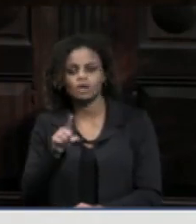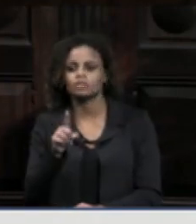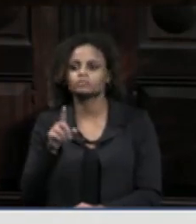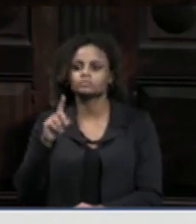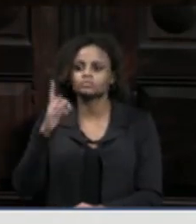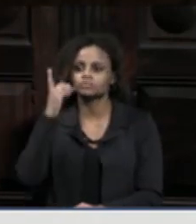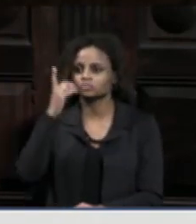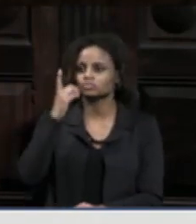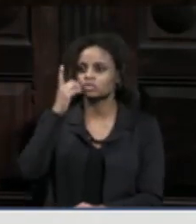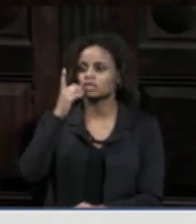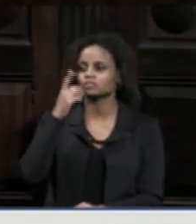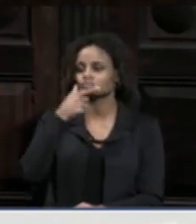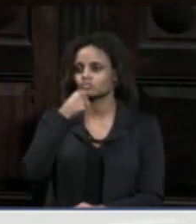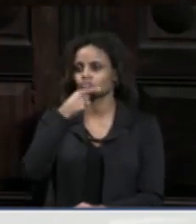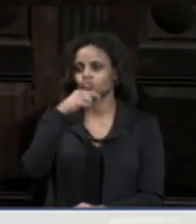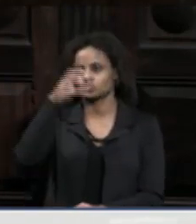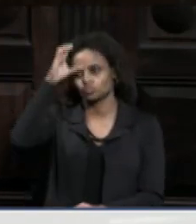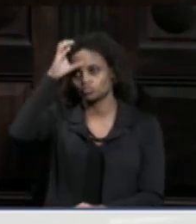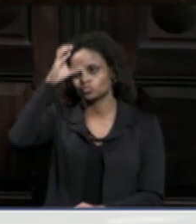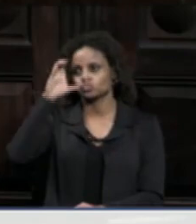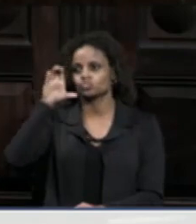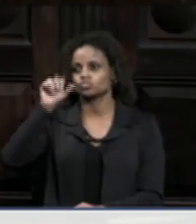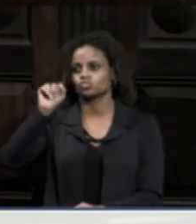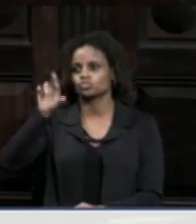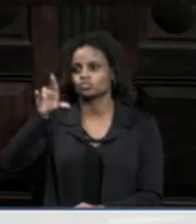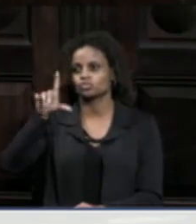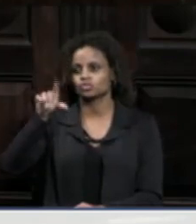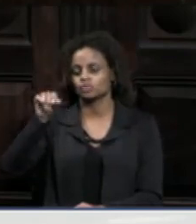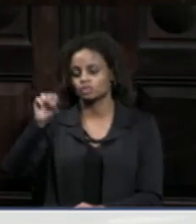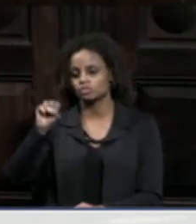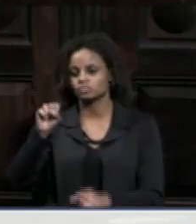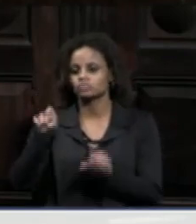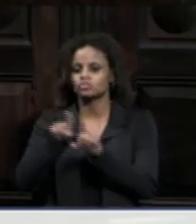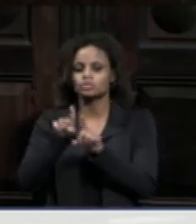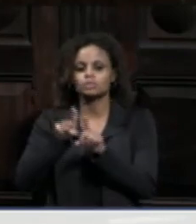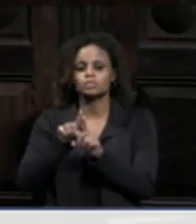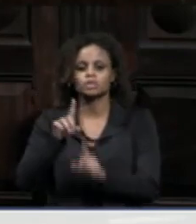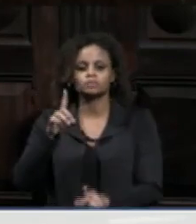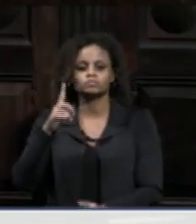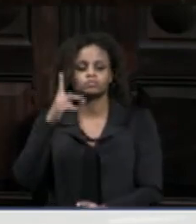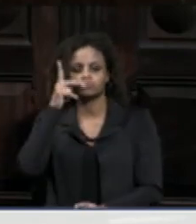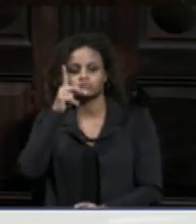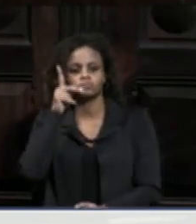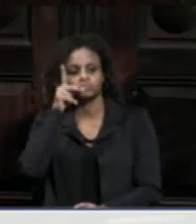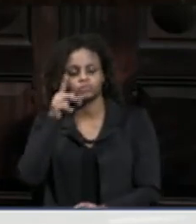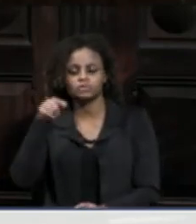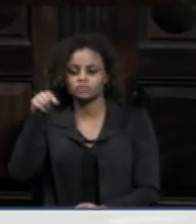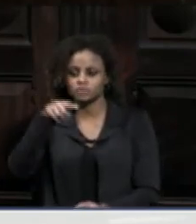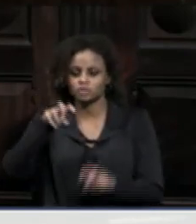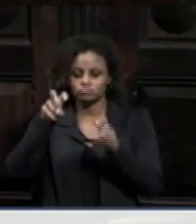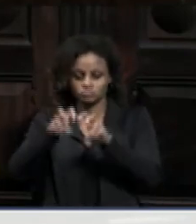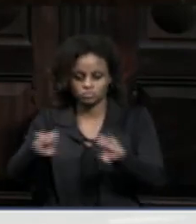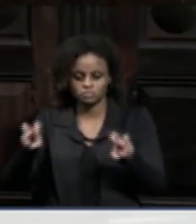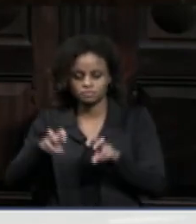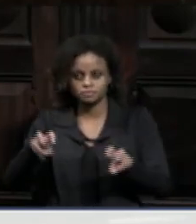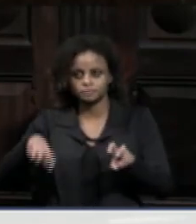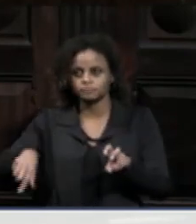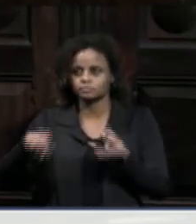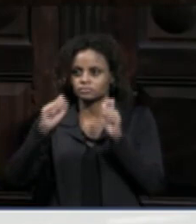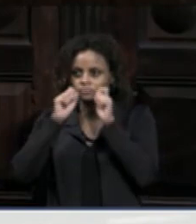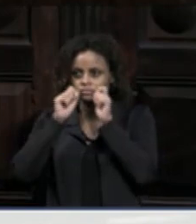deputado Tio Carlos, senhores parlamentares ainda